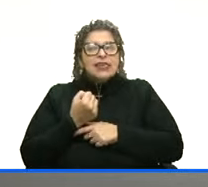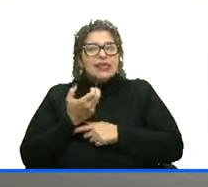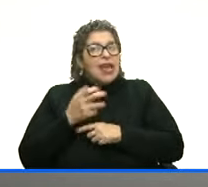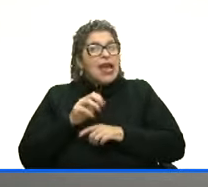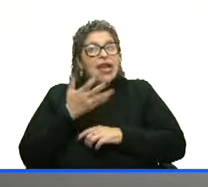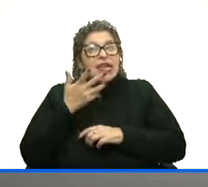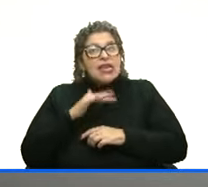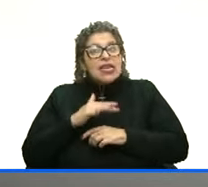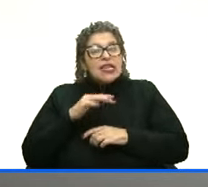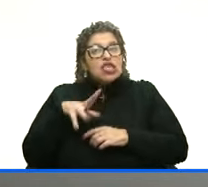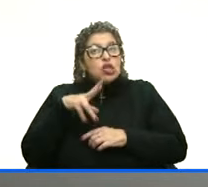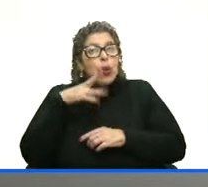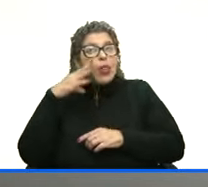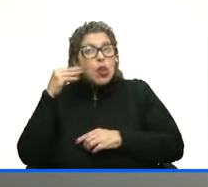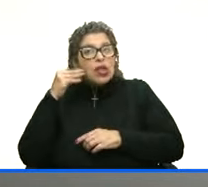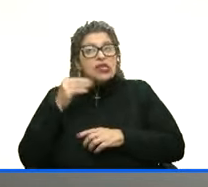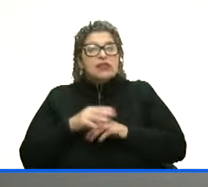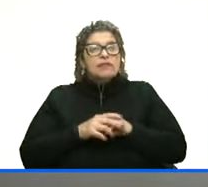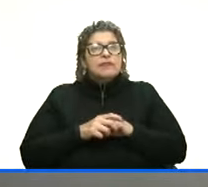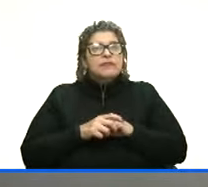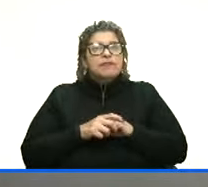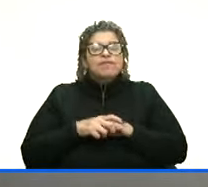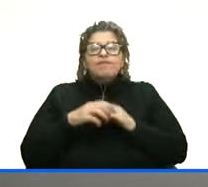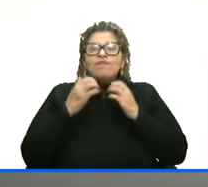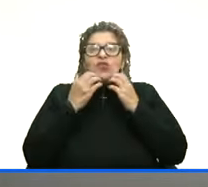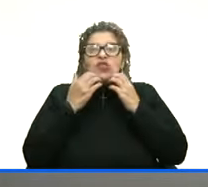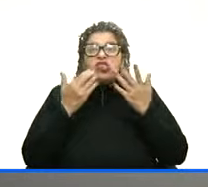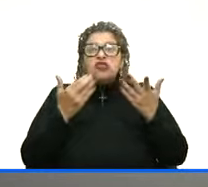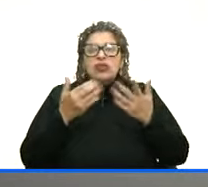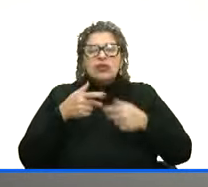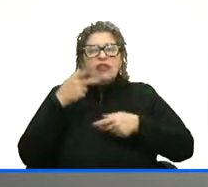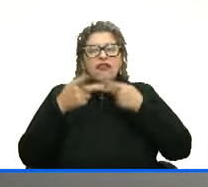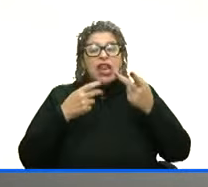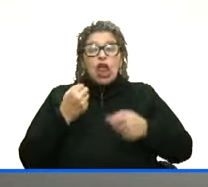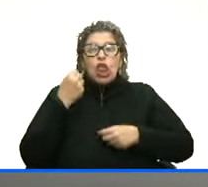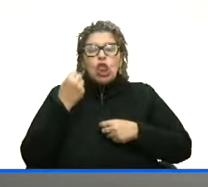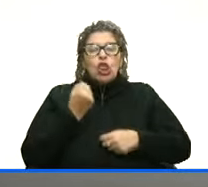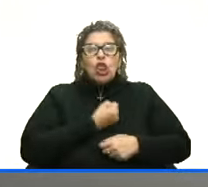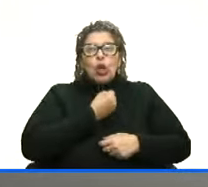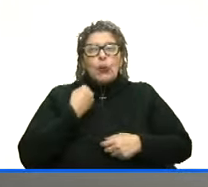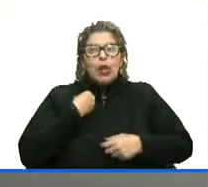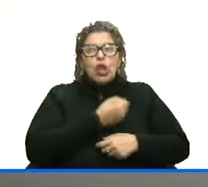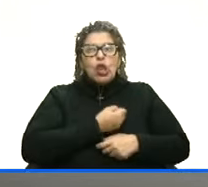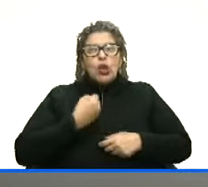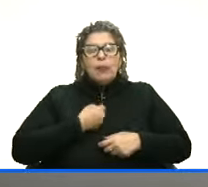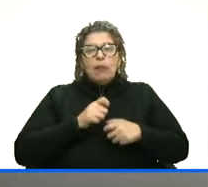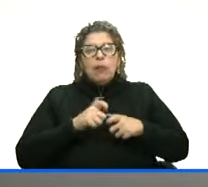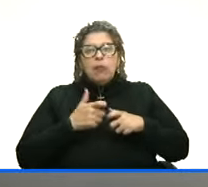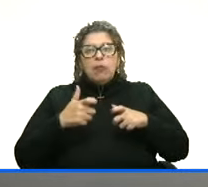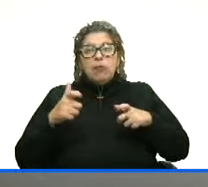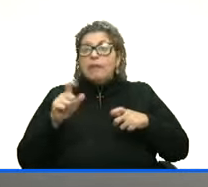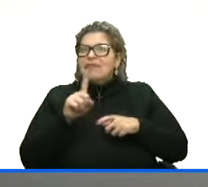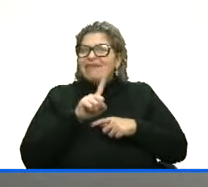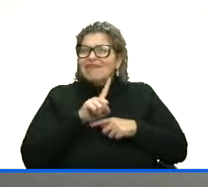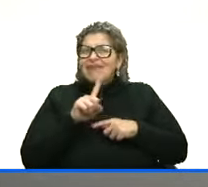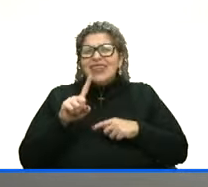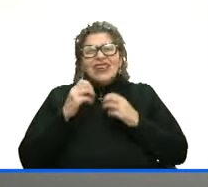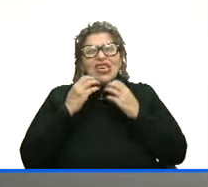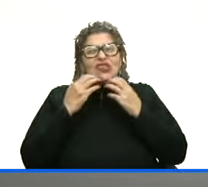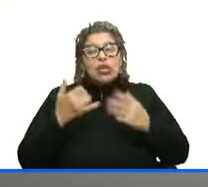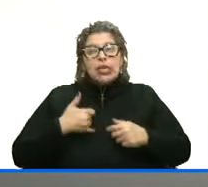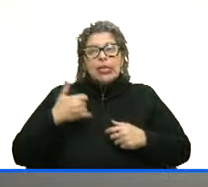adolescente. Então, é assim, ó, não adianta só se falar em números para aumentar isso, aumentar